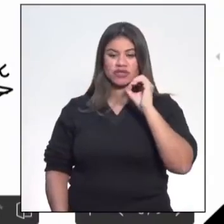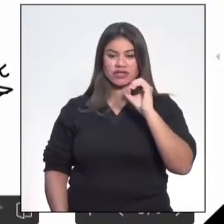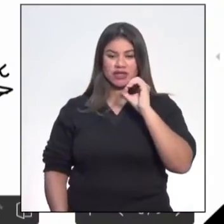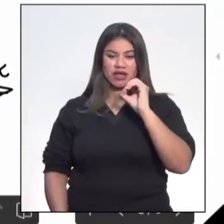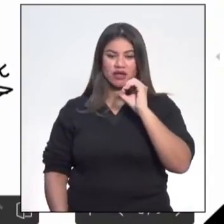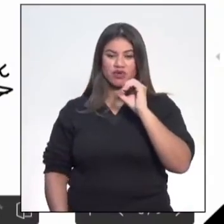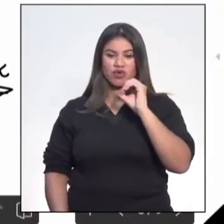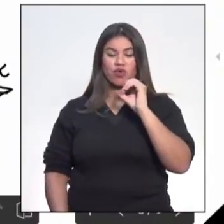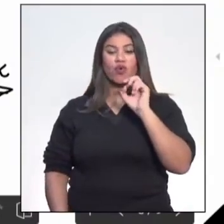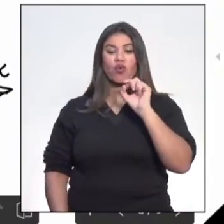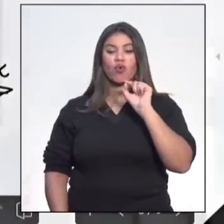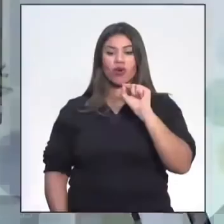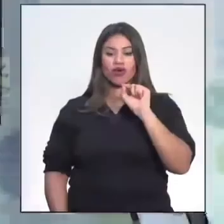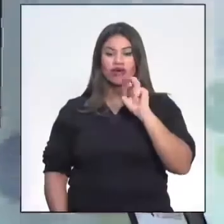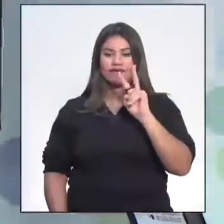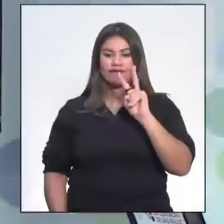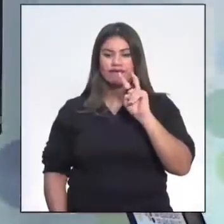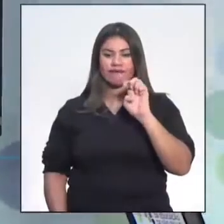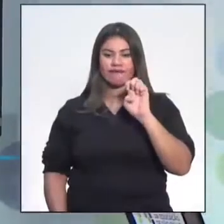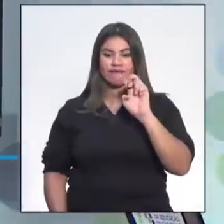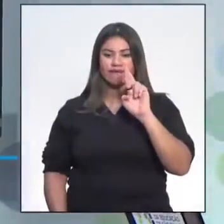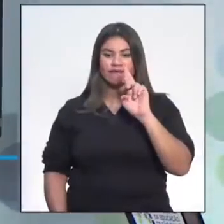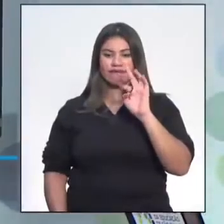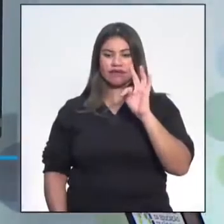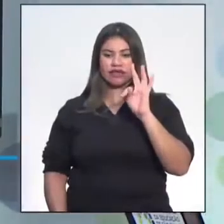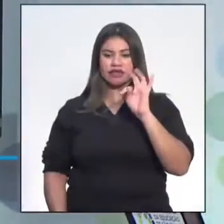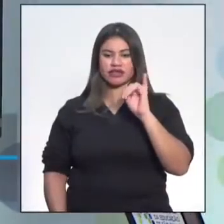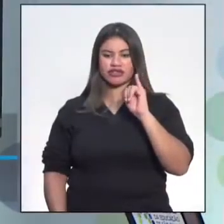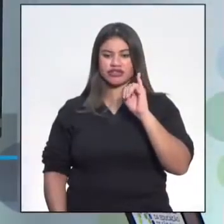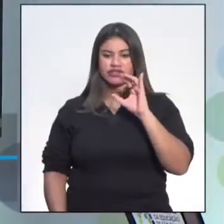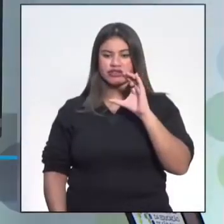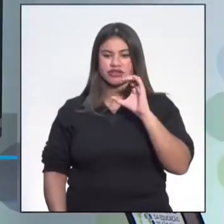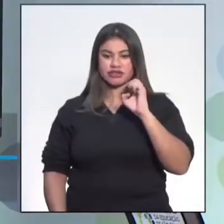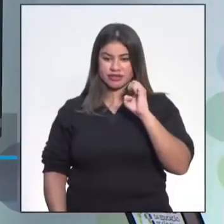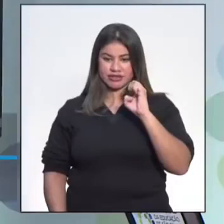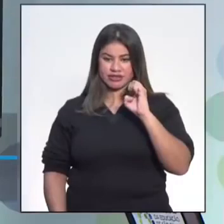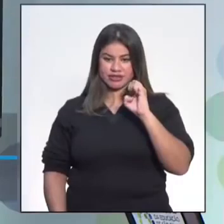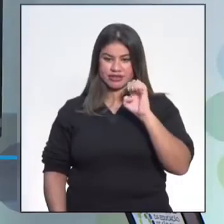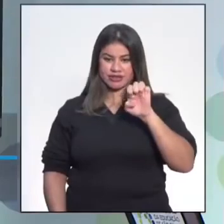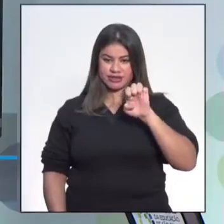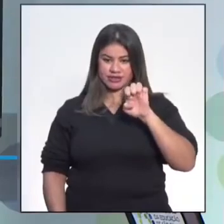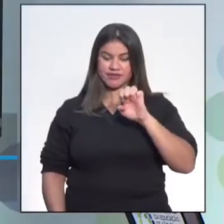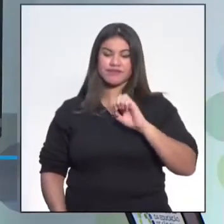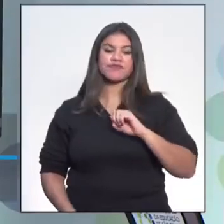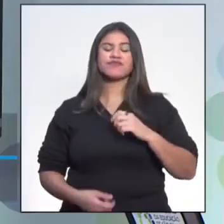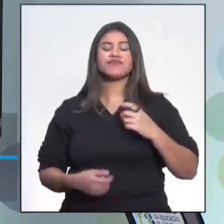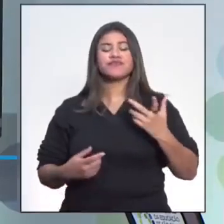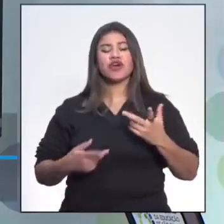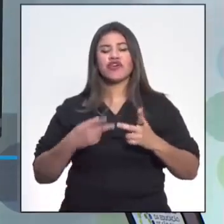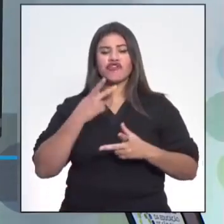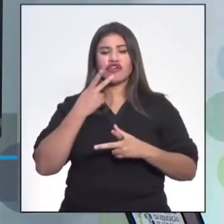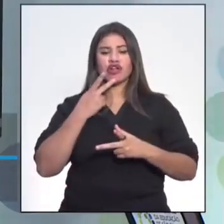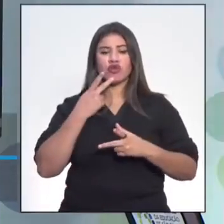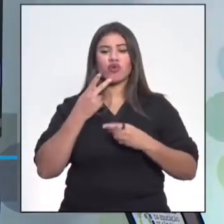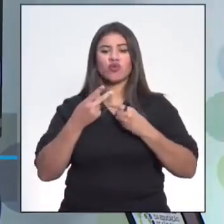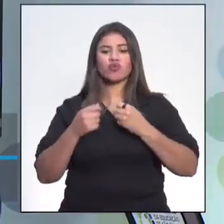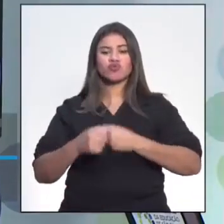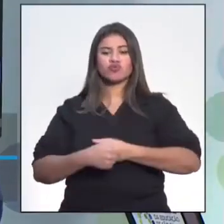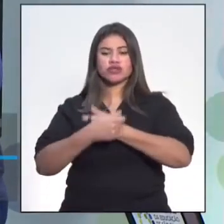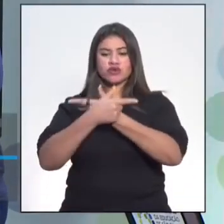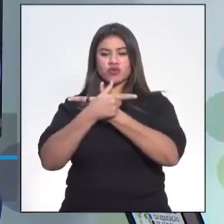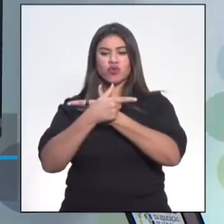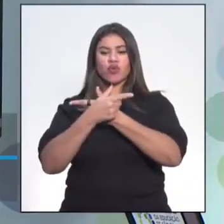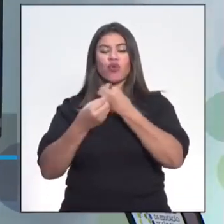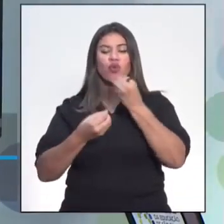de vértice. Sim? Bom, o que eu quero que vocês observem? Falou em função de segundo grau, como que é o desenho?